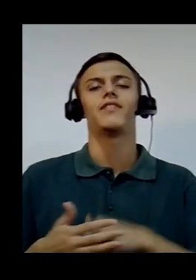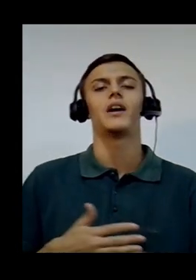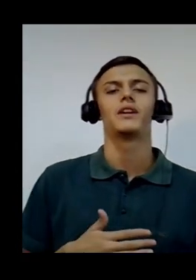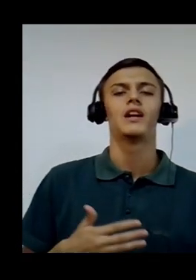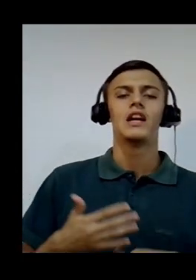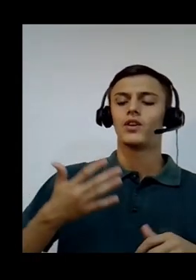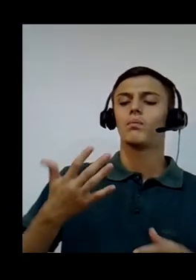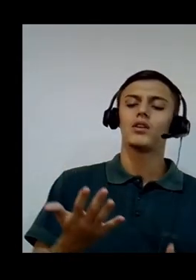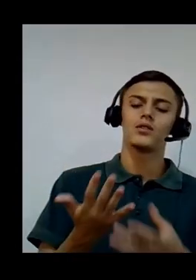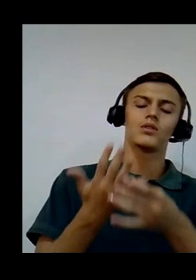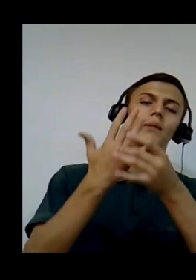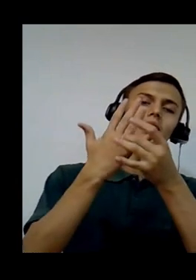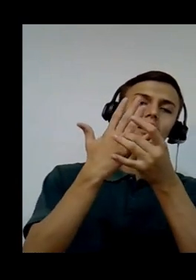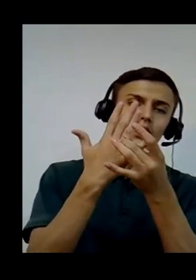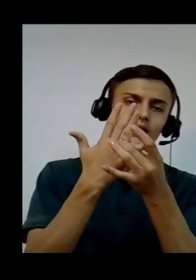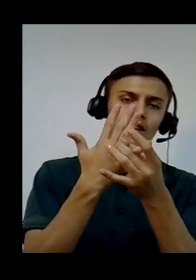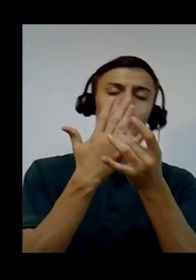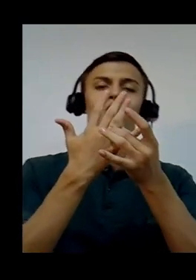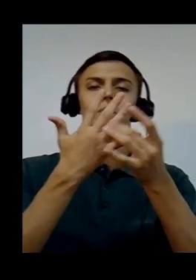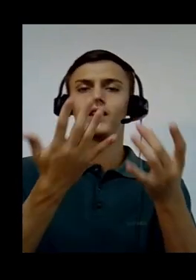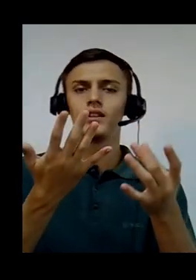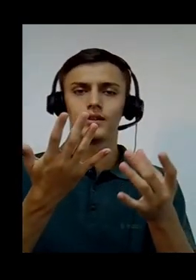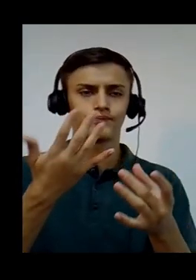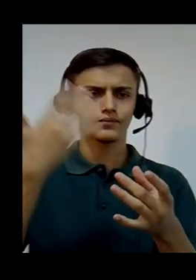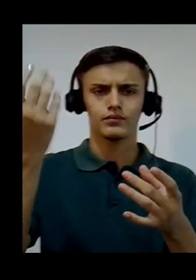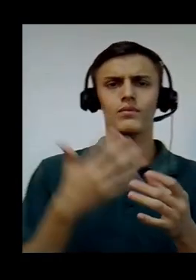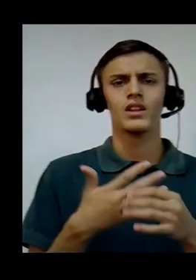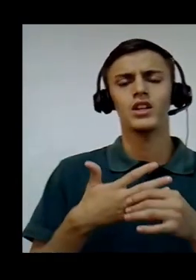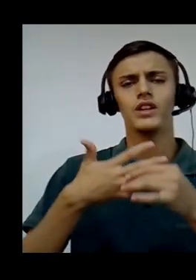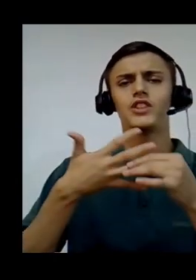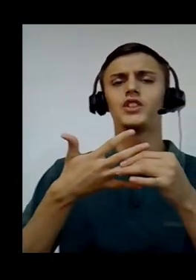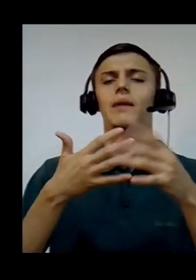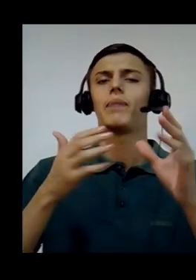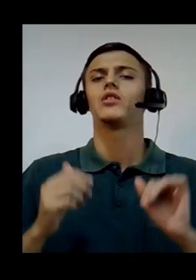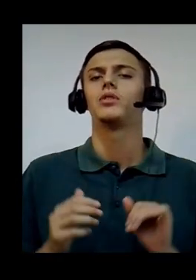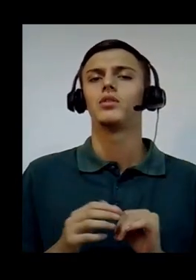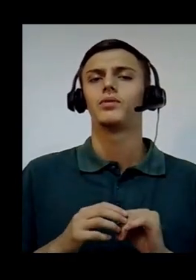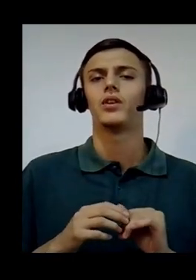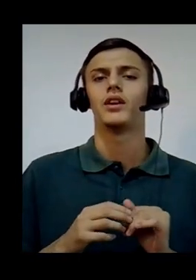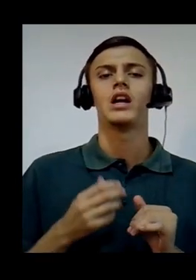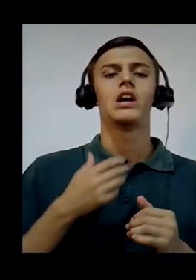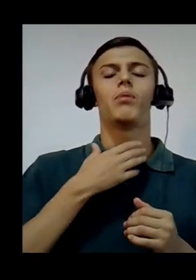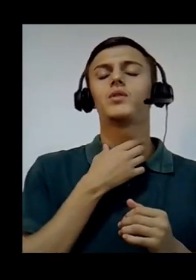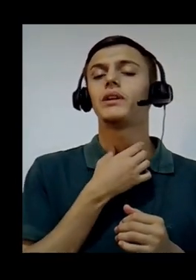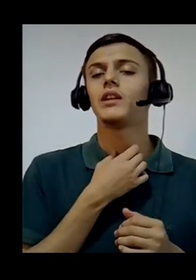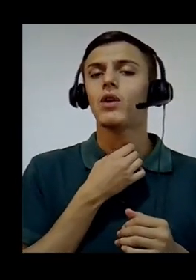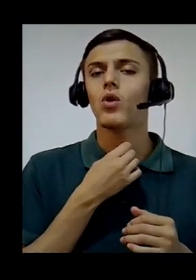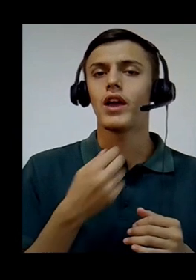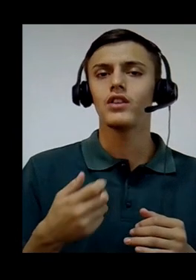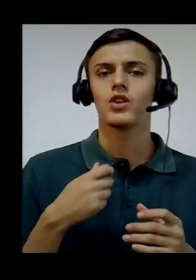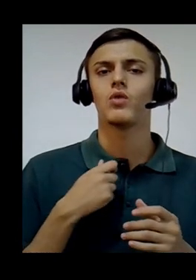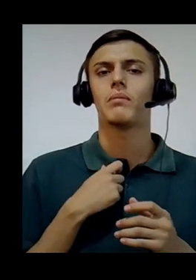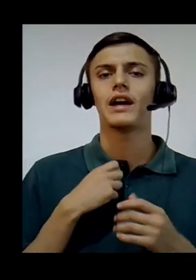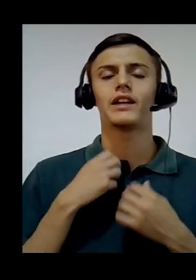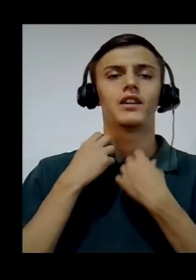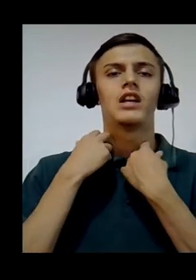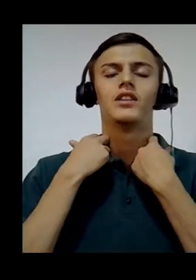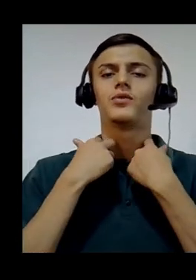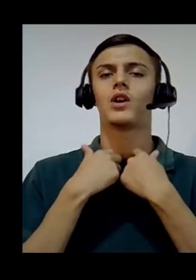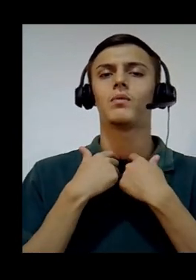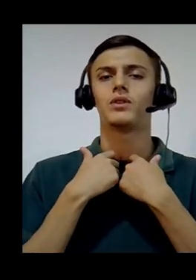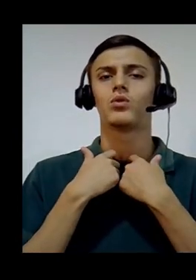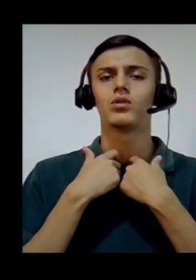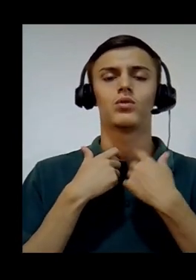enrosco dentro da fábrica. Então, posso enroscar minha aliança lá em alguma quina e vir a tirar a pele do meu dedo para fora. Posso prender minha corrente em alguma